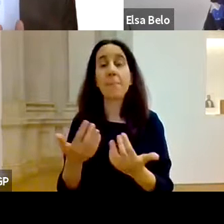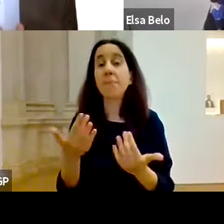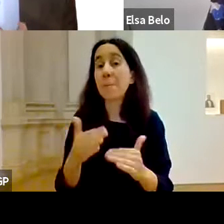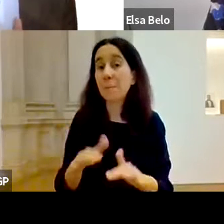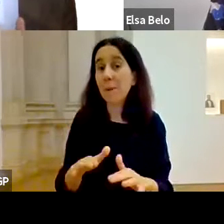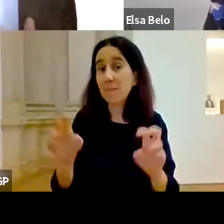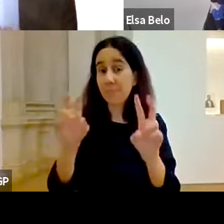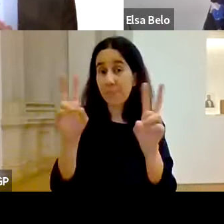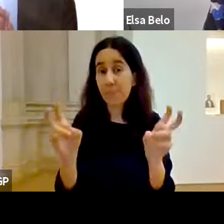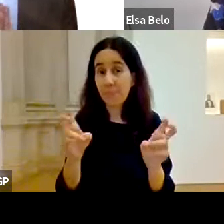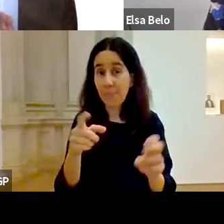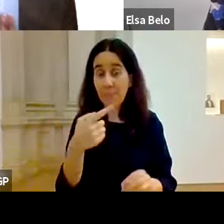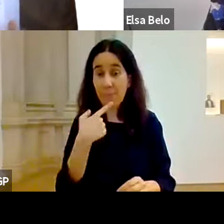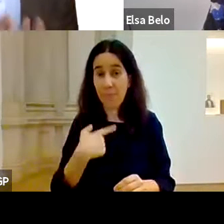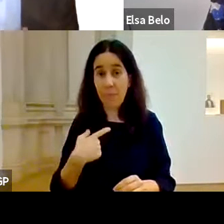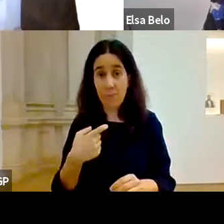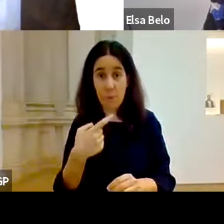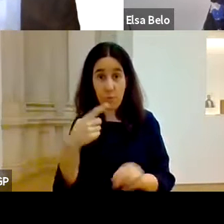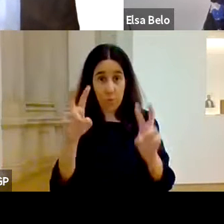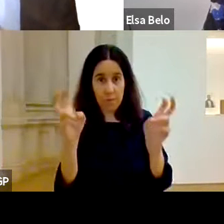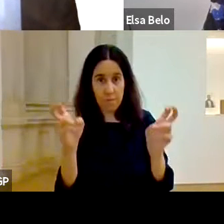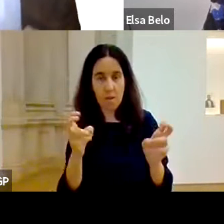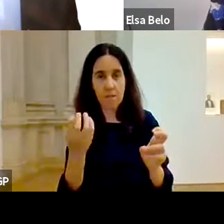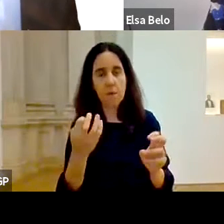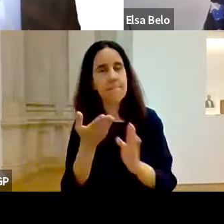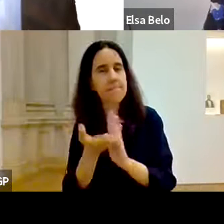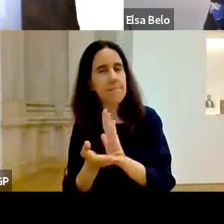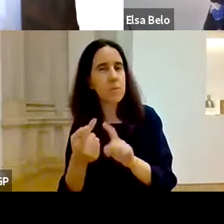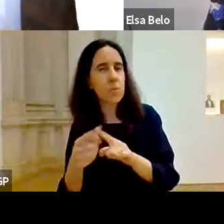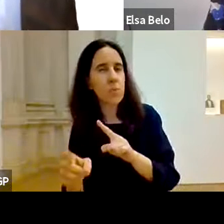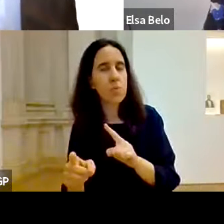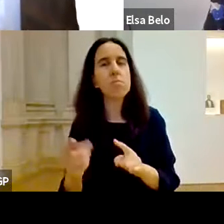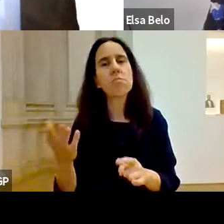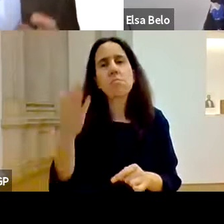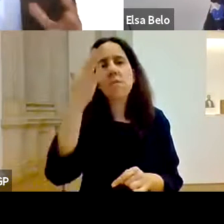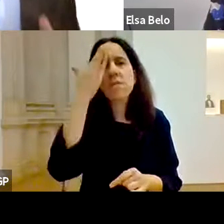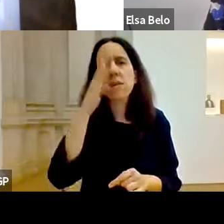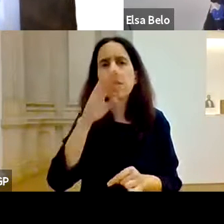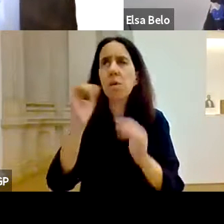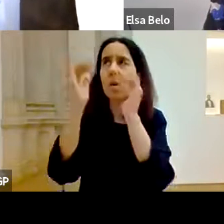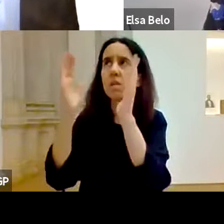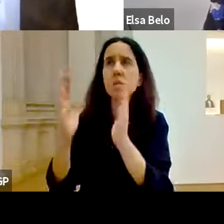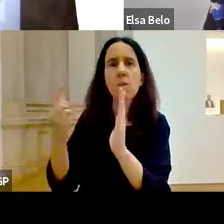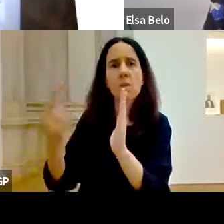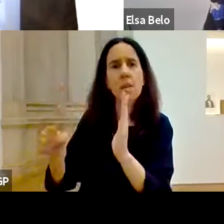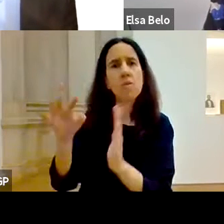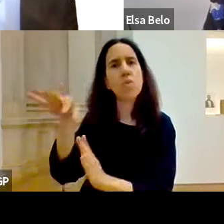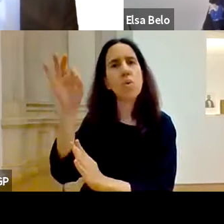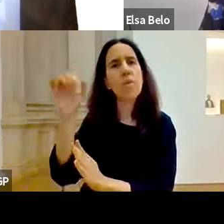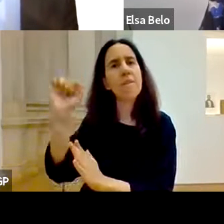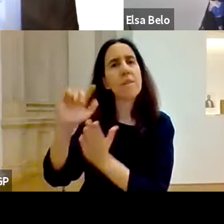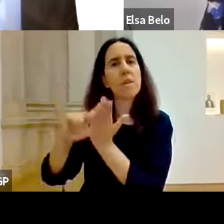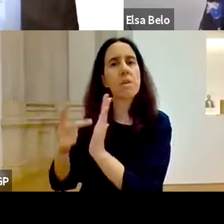tema o tema colocado tem uma outra dimensão também, que é, vamos admitir que a organização tem a sua escolha tecnológica